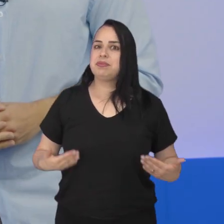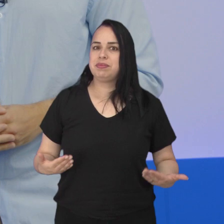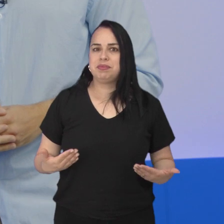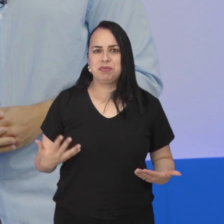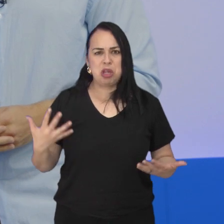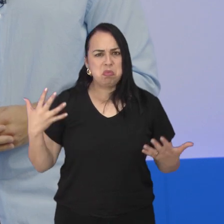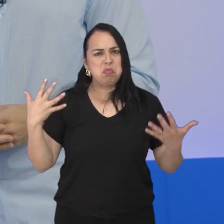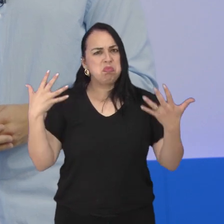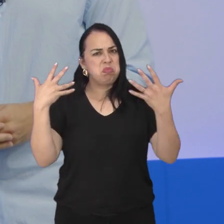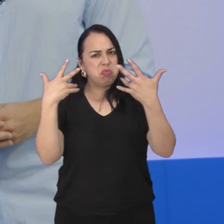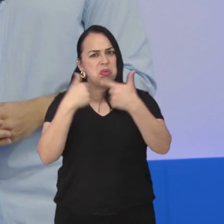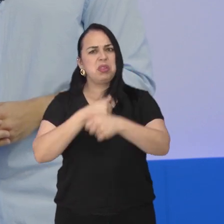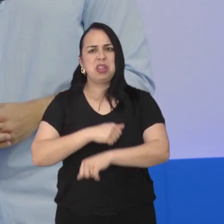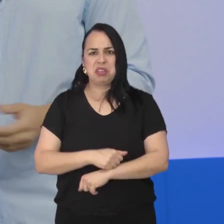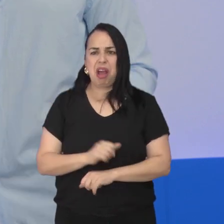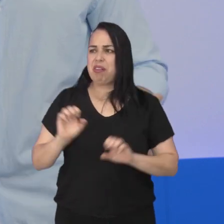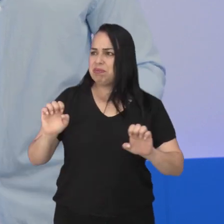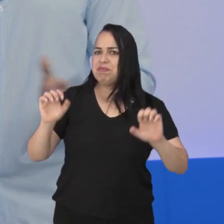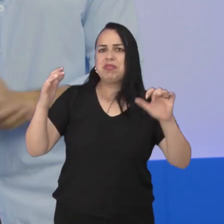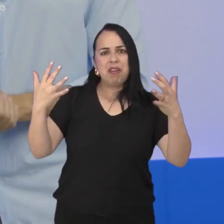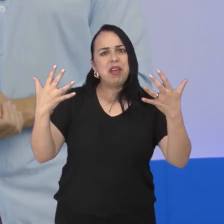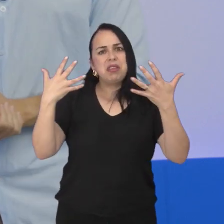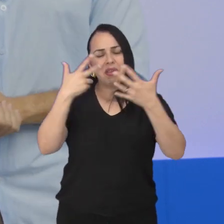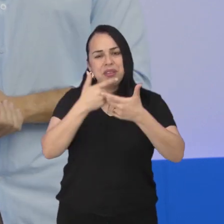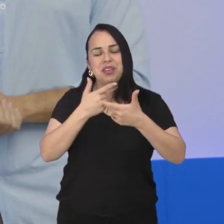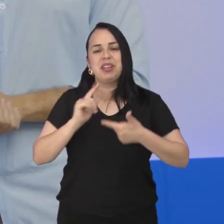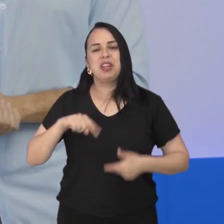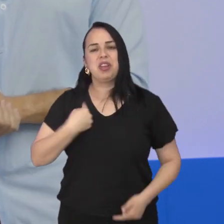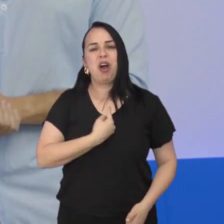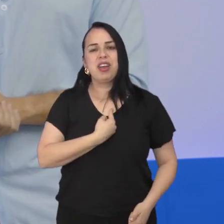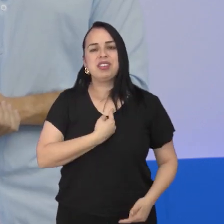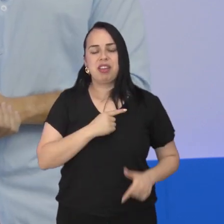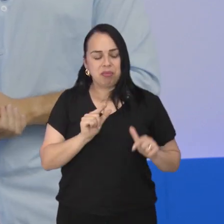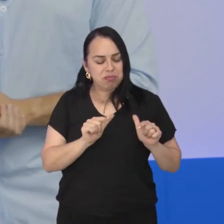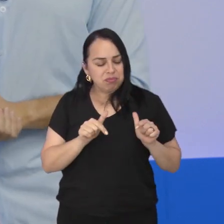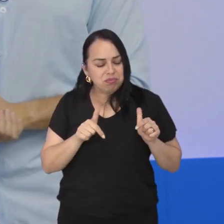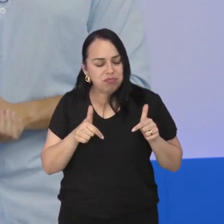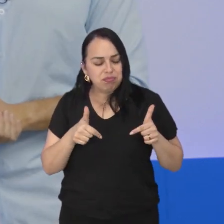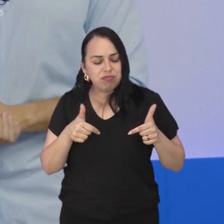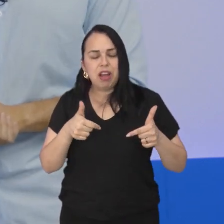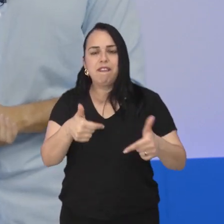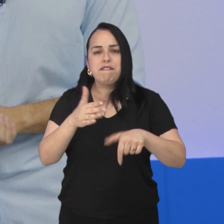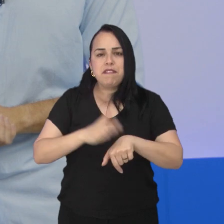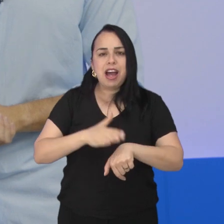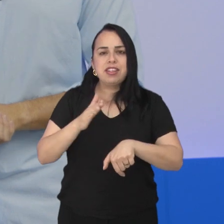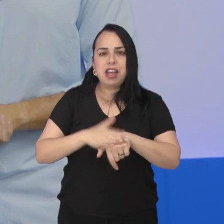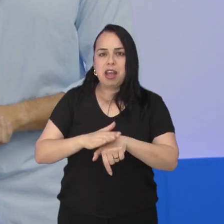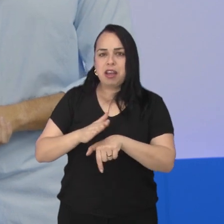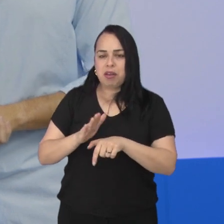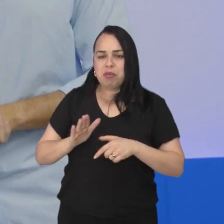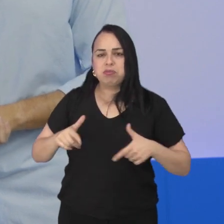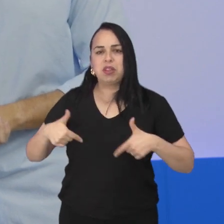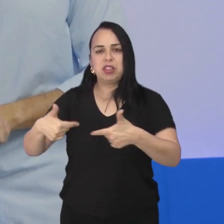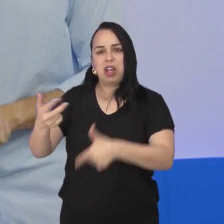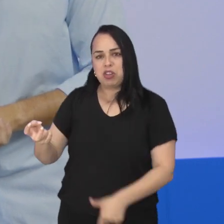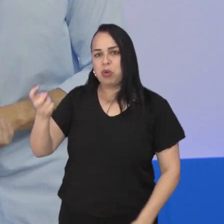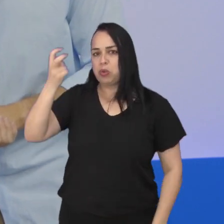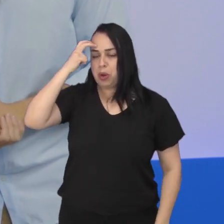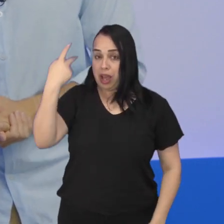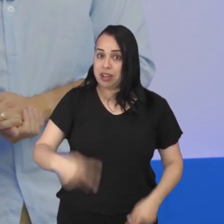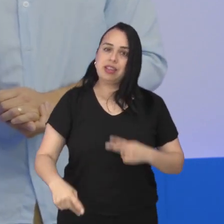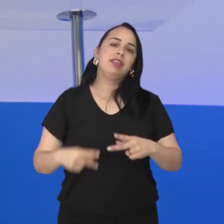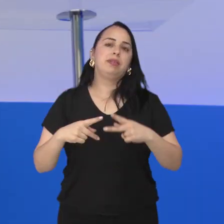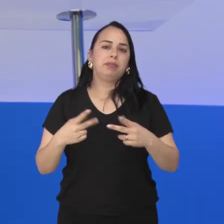Muito bonita a festa desse ano, que possamos ter ainda mais ações voltadas para a cultura aqui na nossa